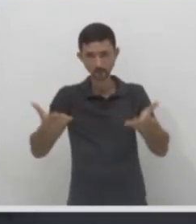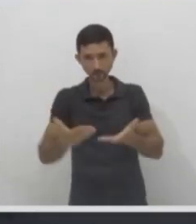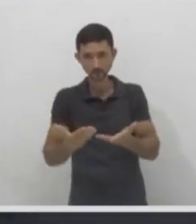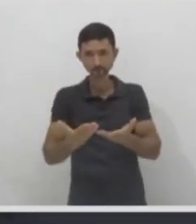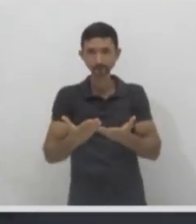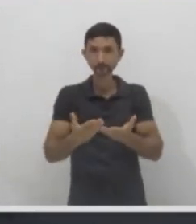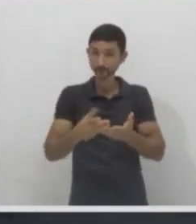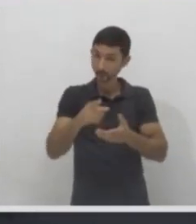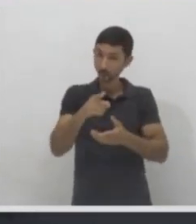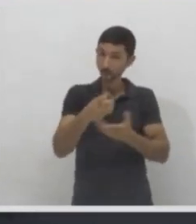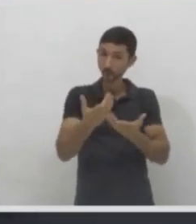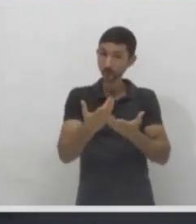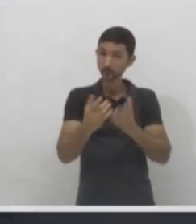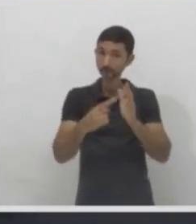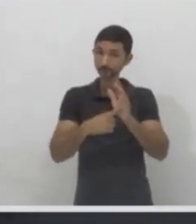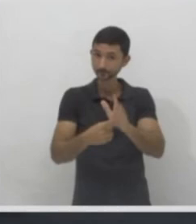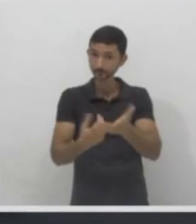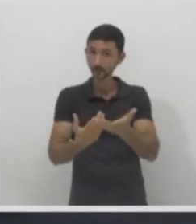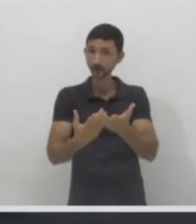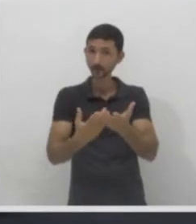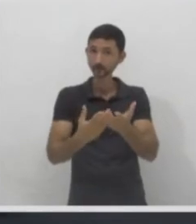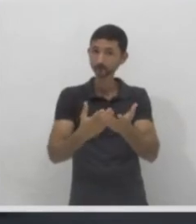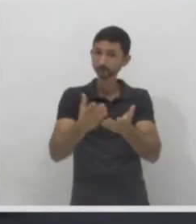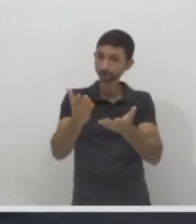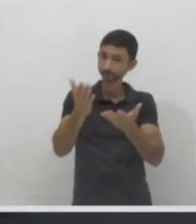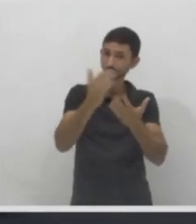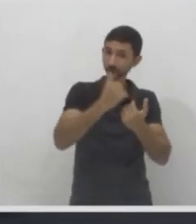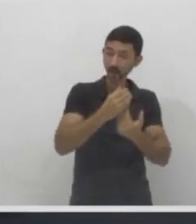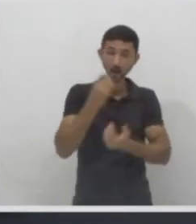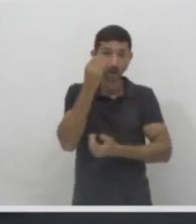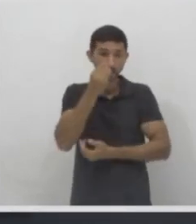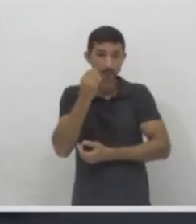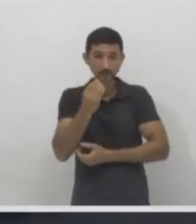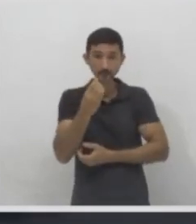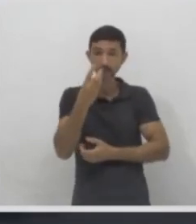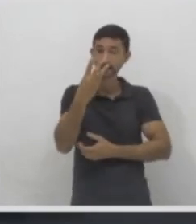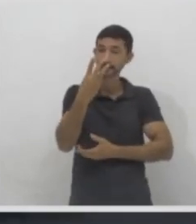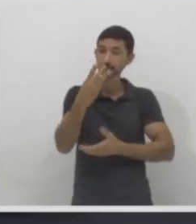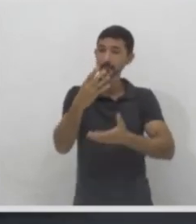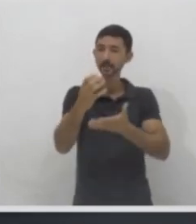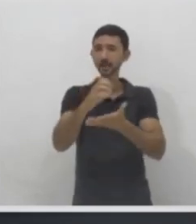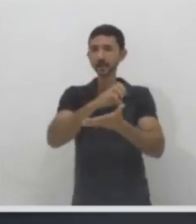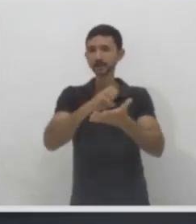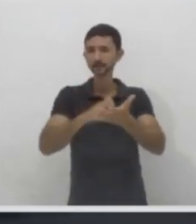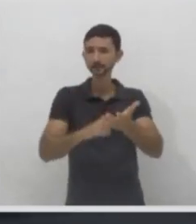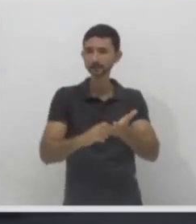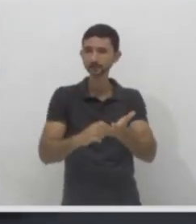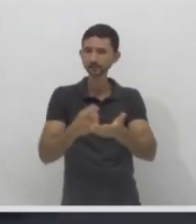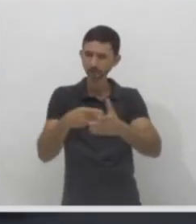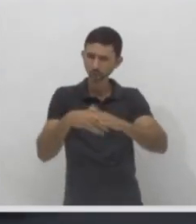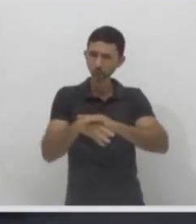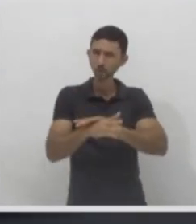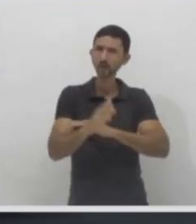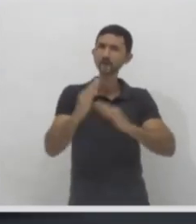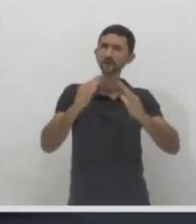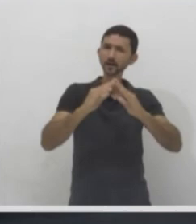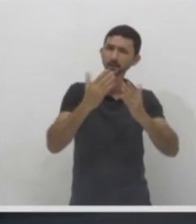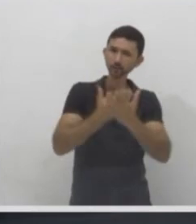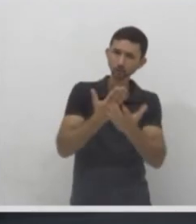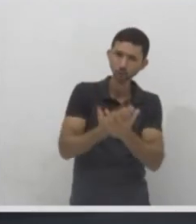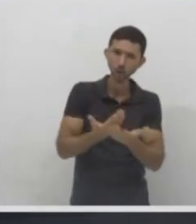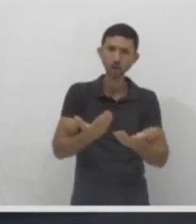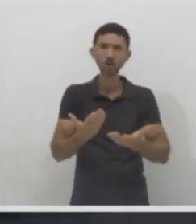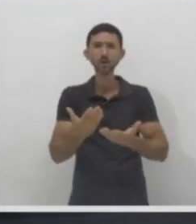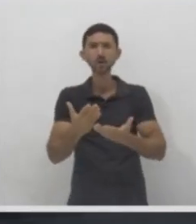Agora eu te convido, aluno do 5º ano, para nós analisarmos 3 questõezinhas aqui que você está bem acostumado a fazer lá na sua escola, em